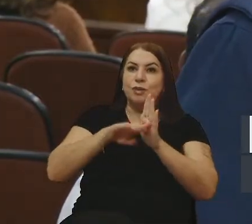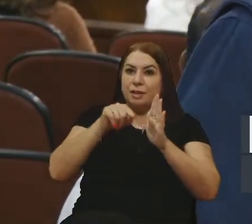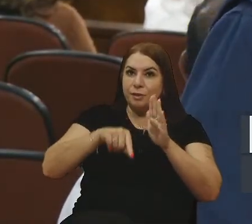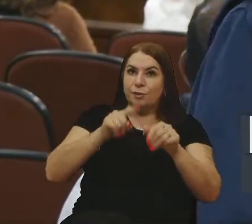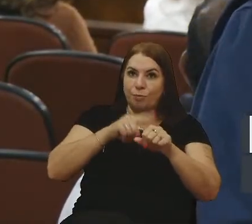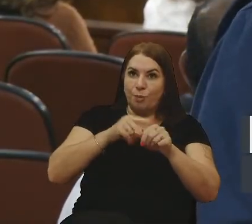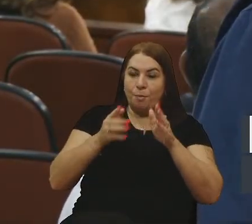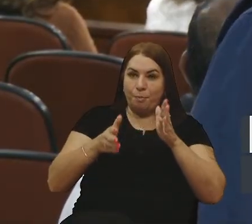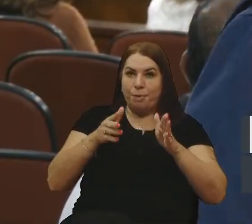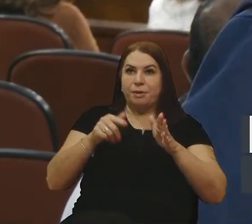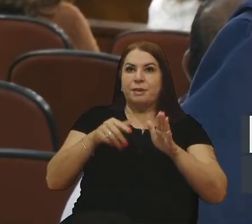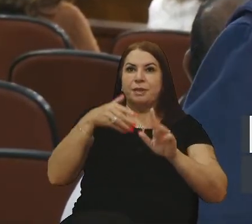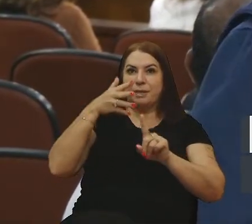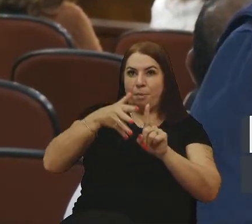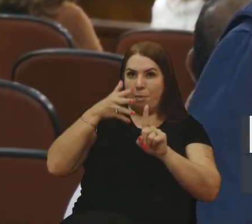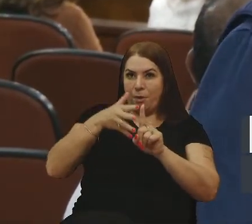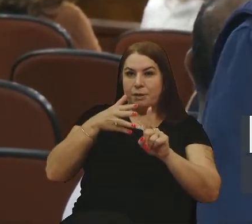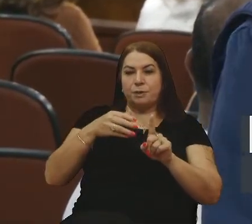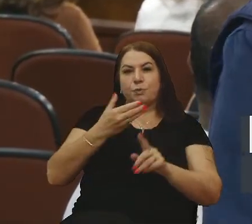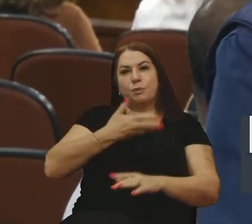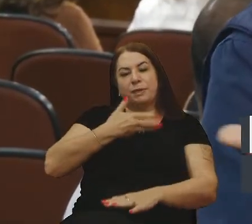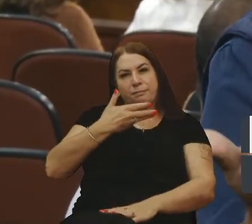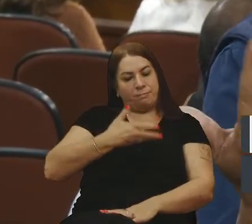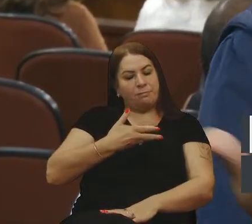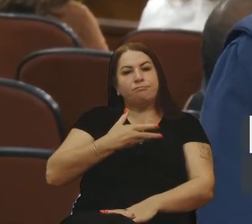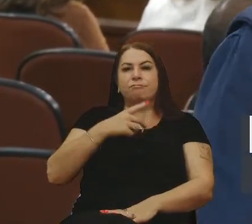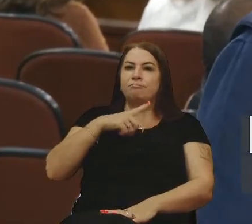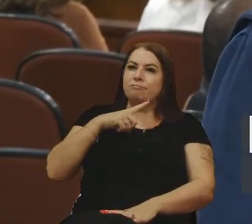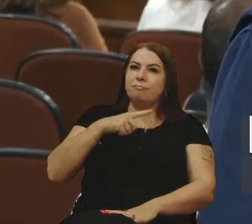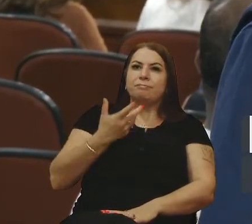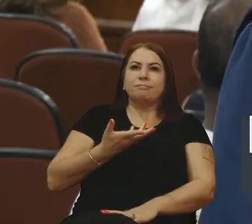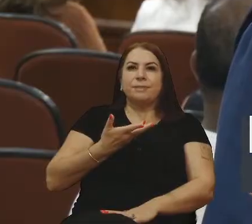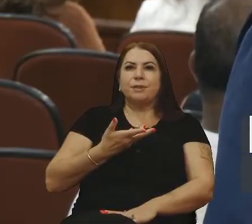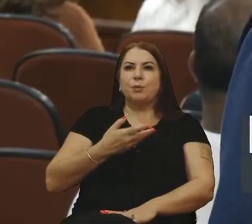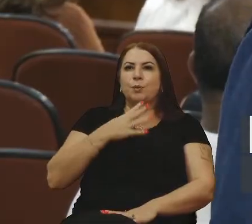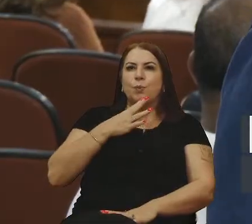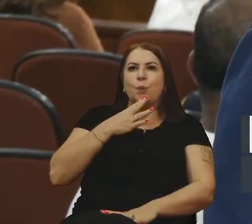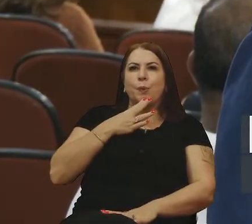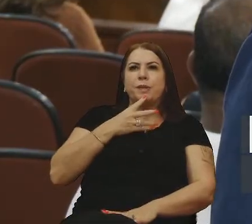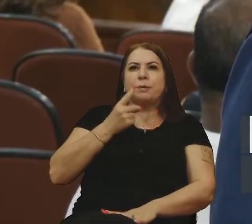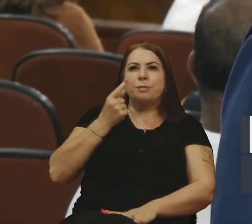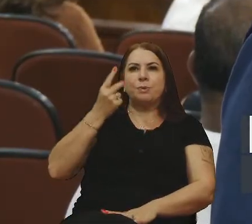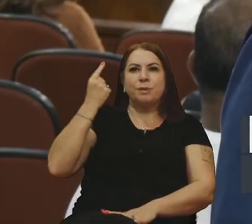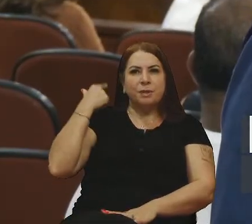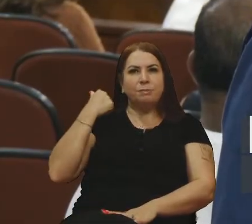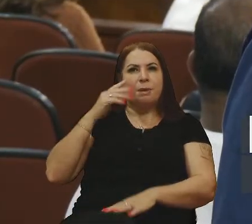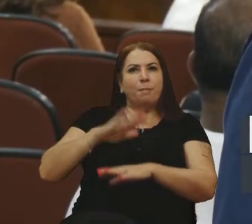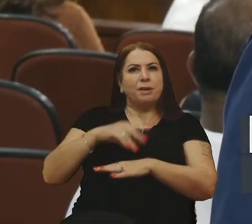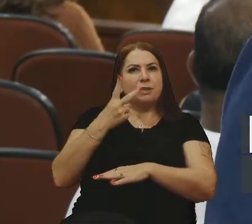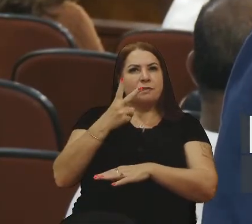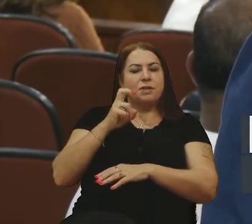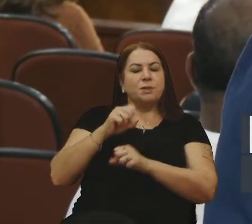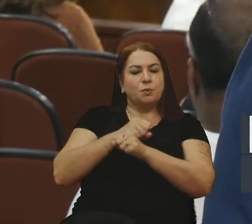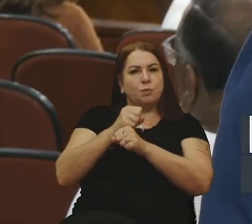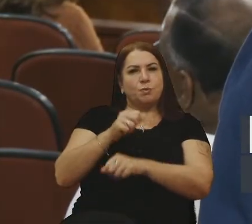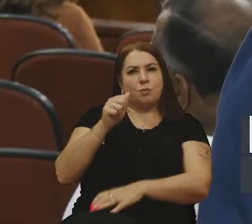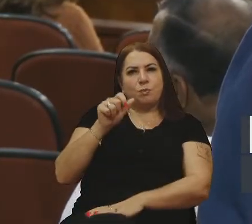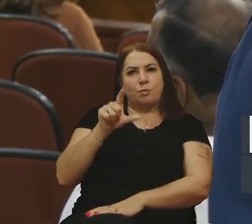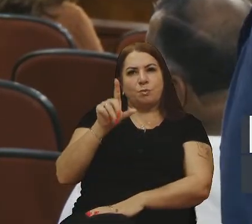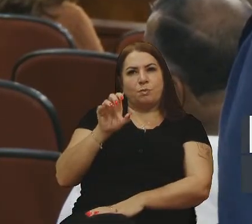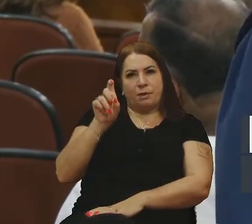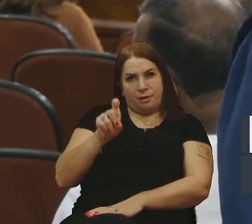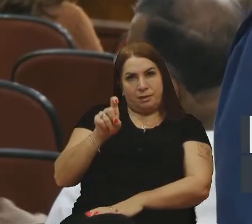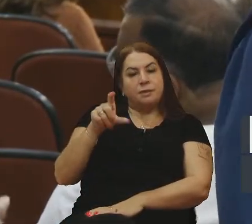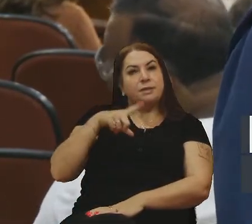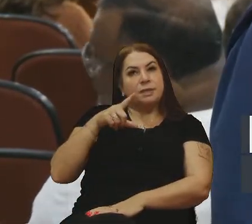momento, nessa palestra, com um grande amigo que eu tenho, conheço há muito tempo, acho que é mais de 25 anos, o Alex Xavier, que